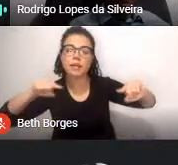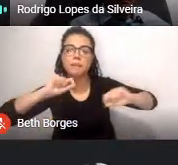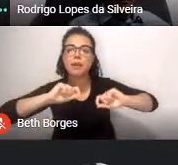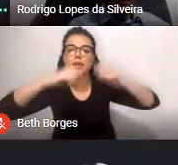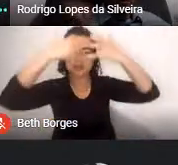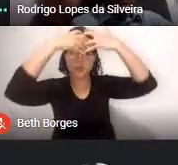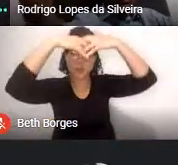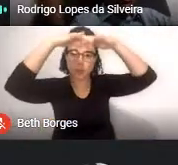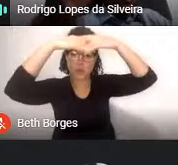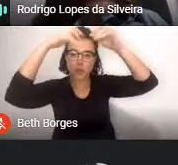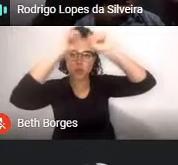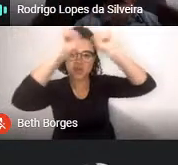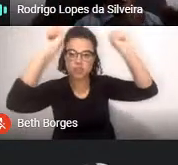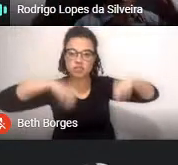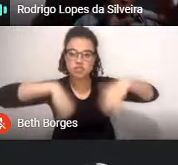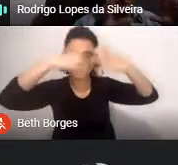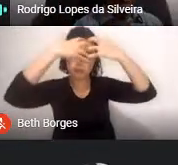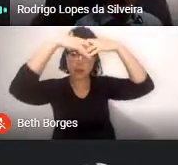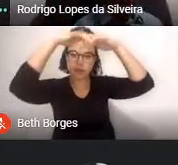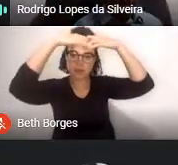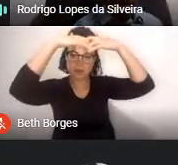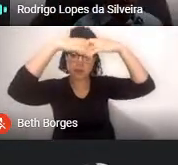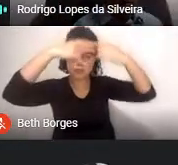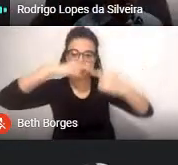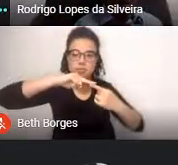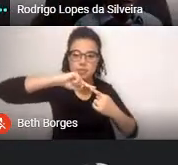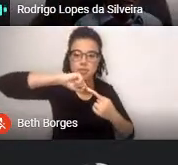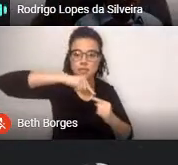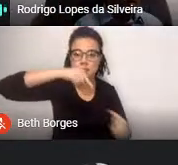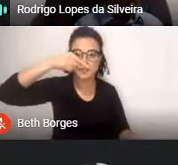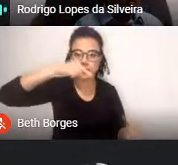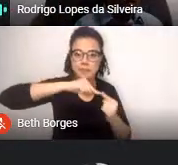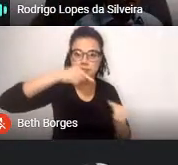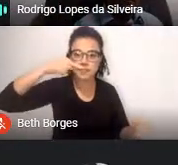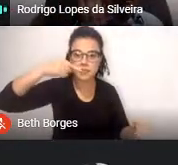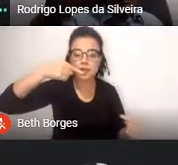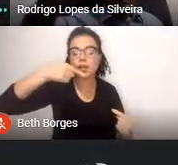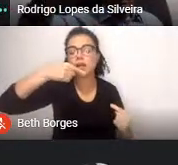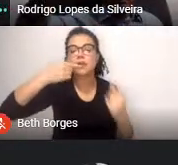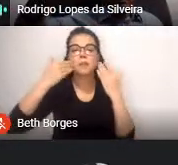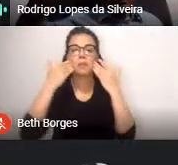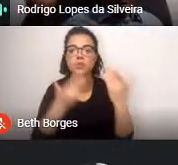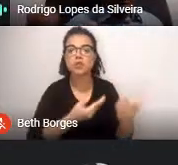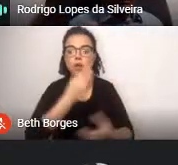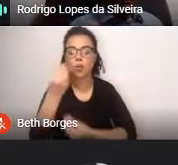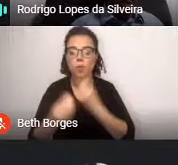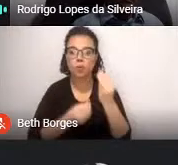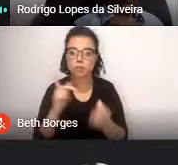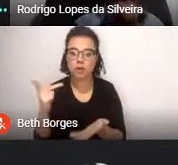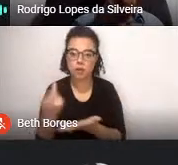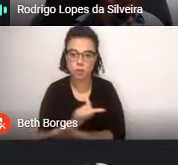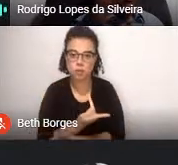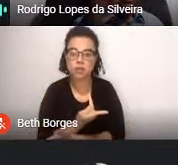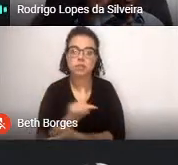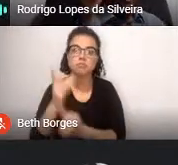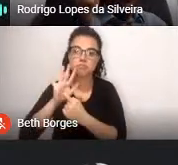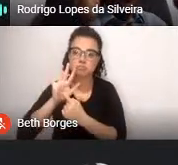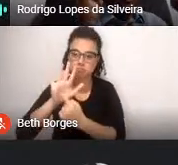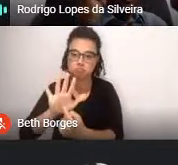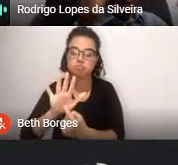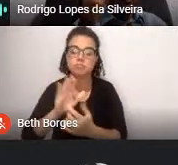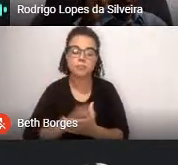central, onde de uma maneira clara e enfática, o que acontece, tá? A gente consegue